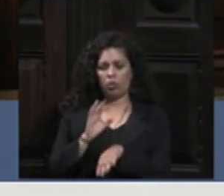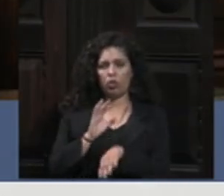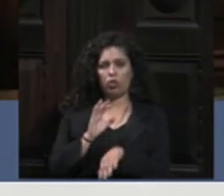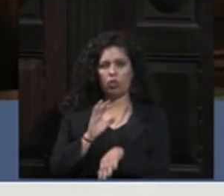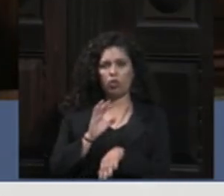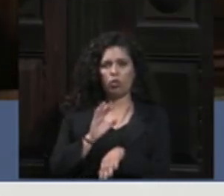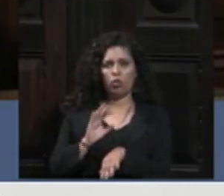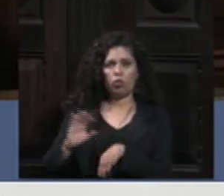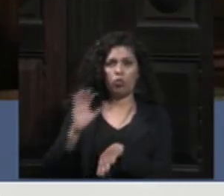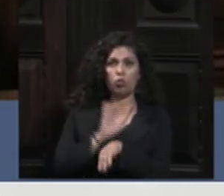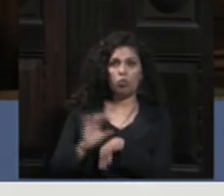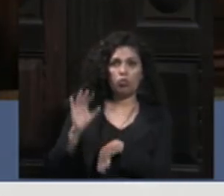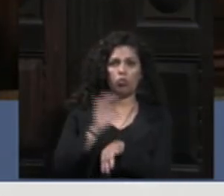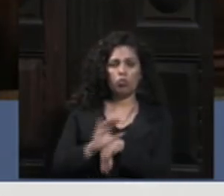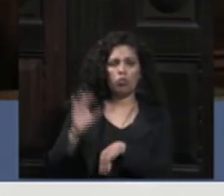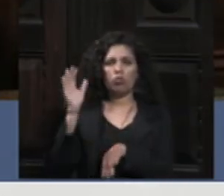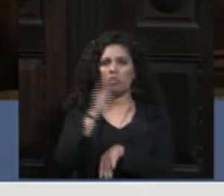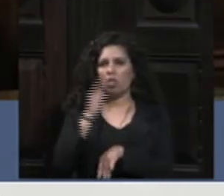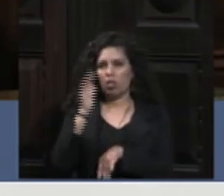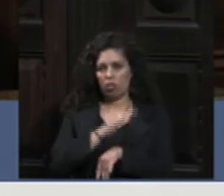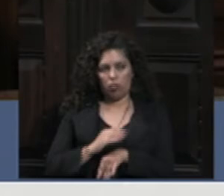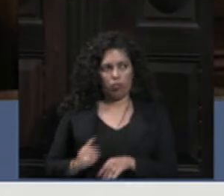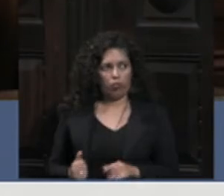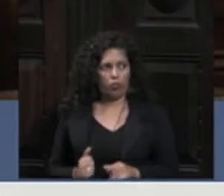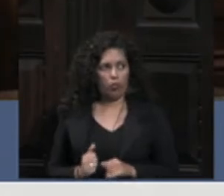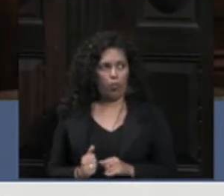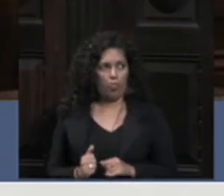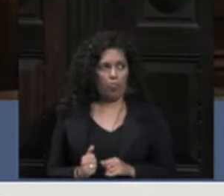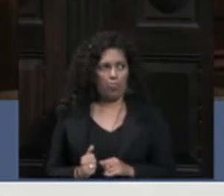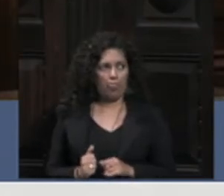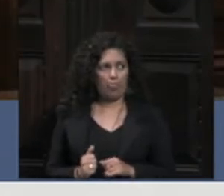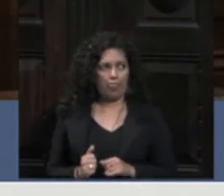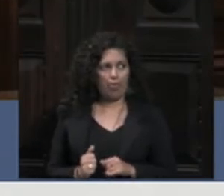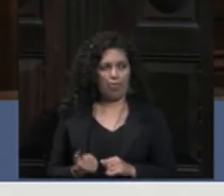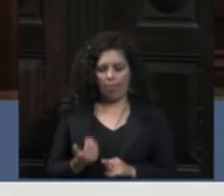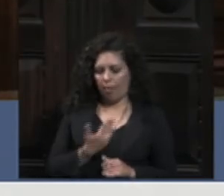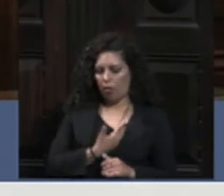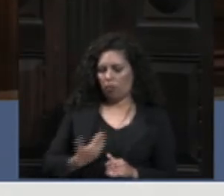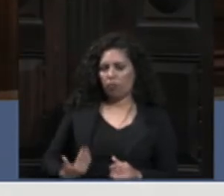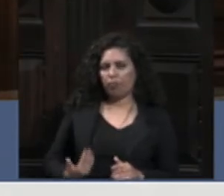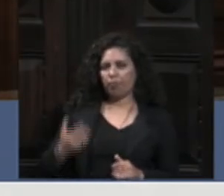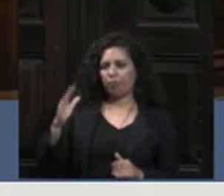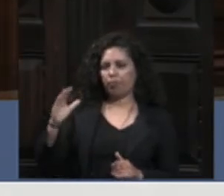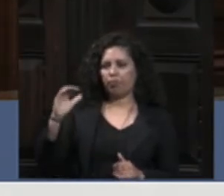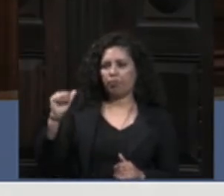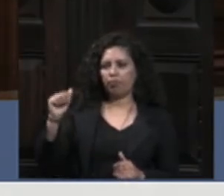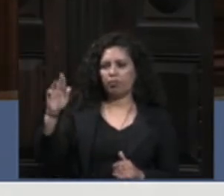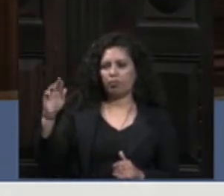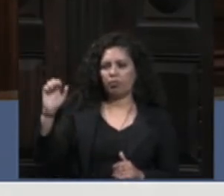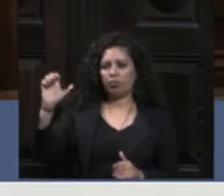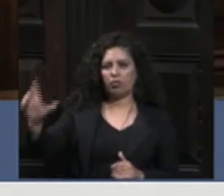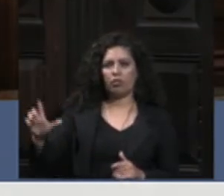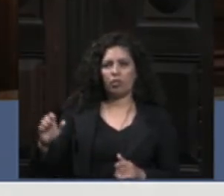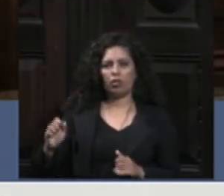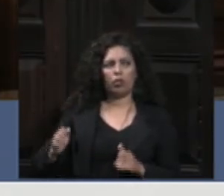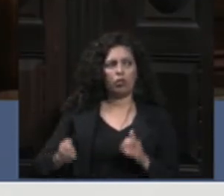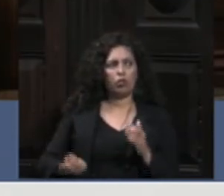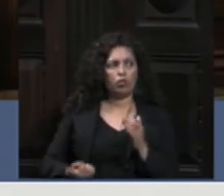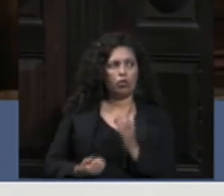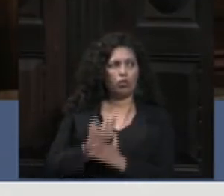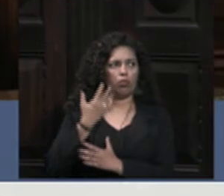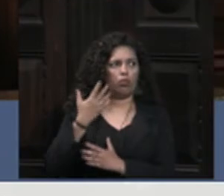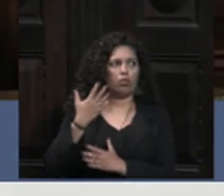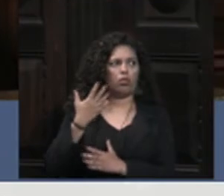de formação rápida. Através dos CVTs, o governo Sérgio Cabral toda hora abria um cursinho. Quando no governo